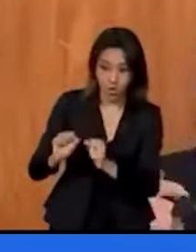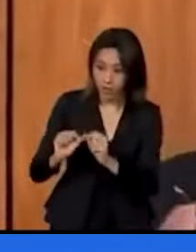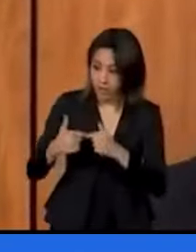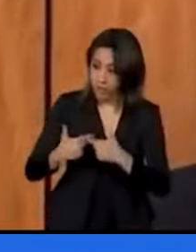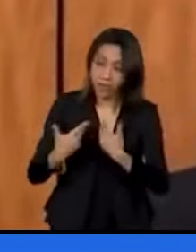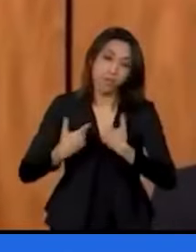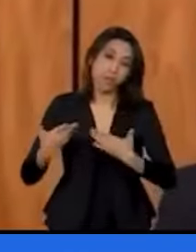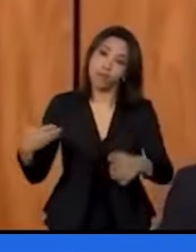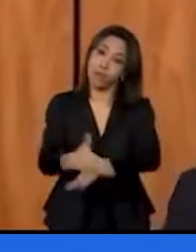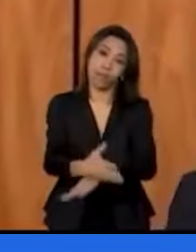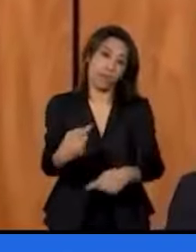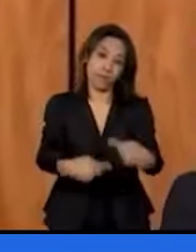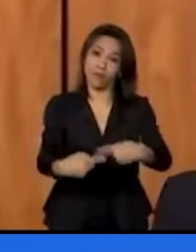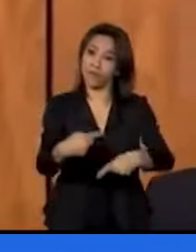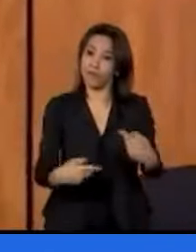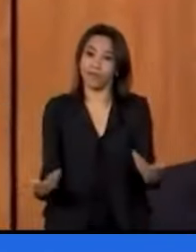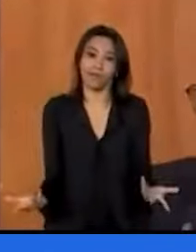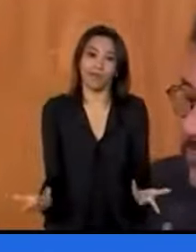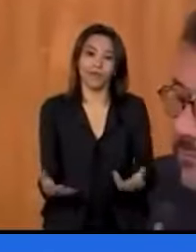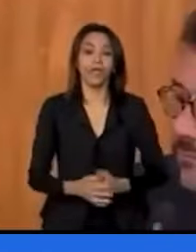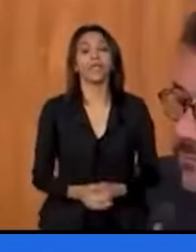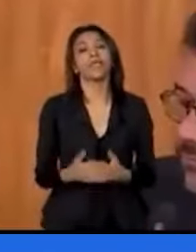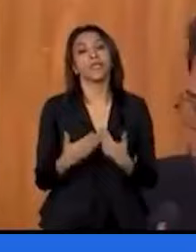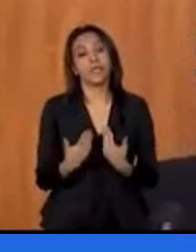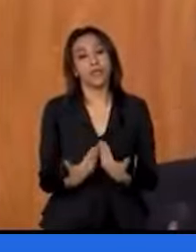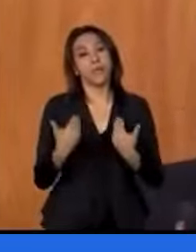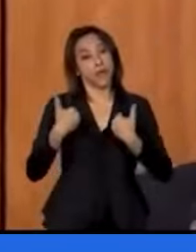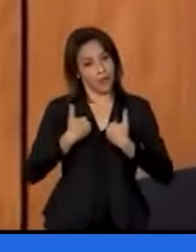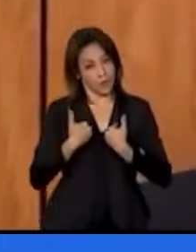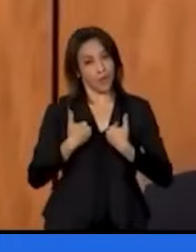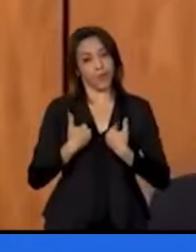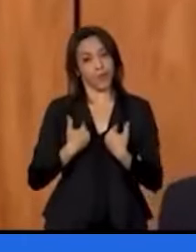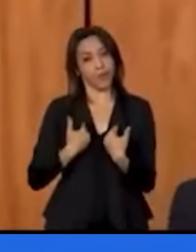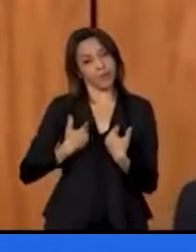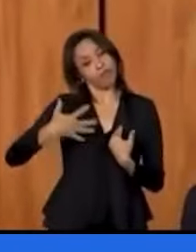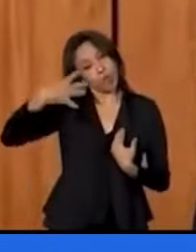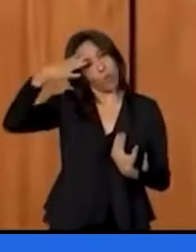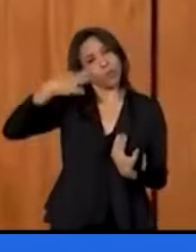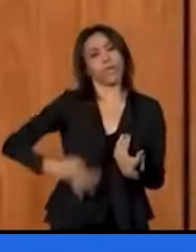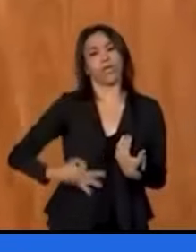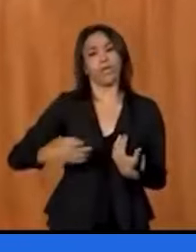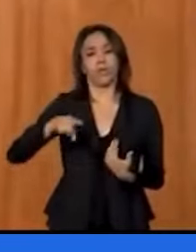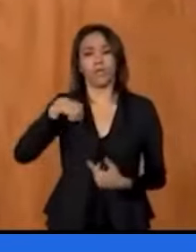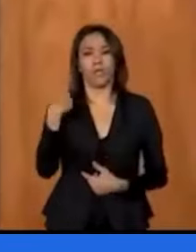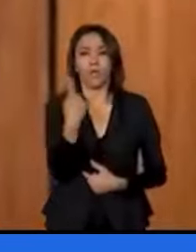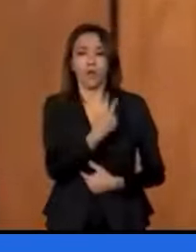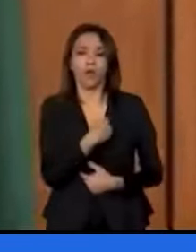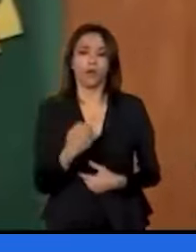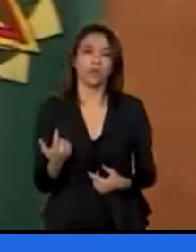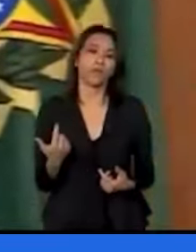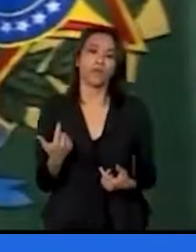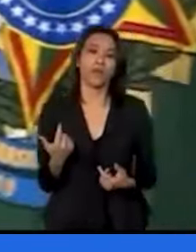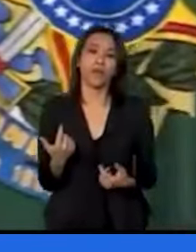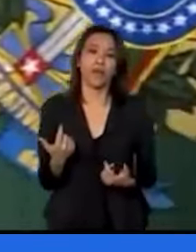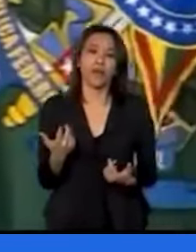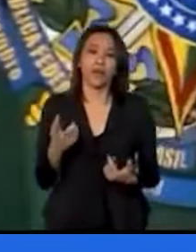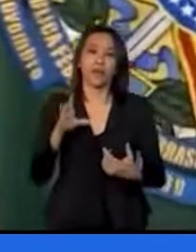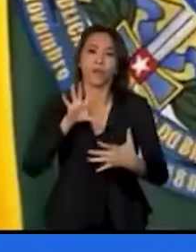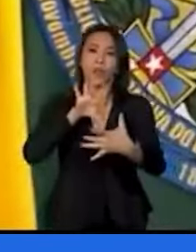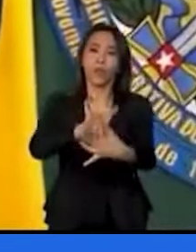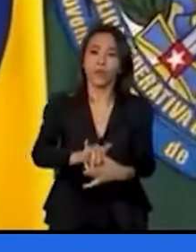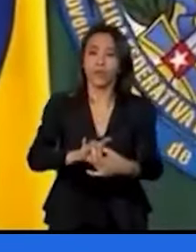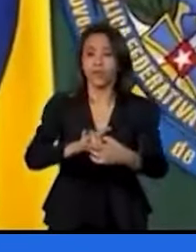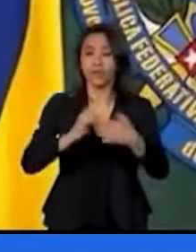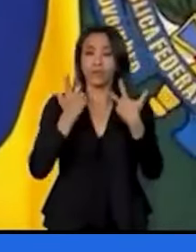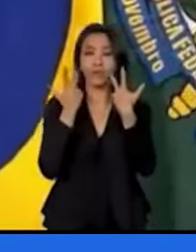faça política Então eu estou convencido de que nós estamos numa situação eu diria de muita